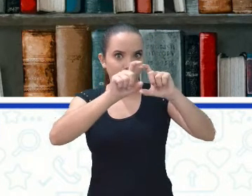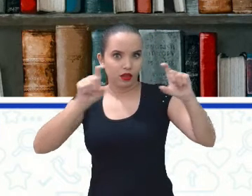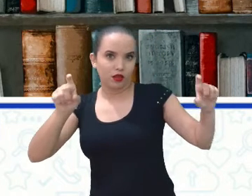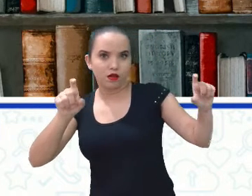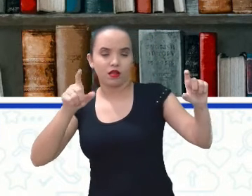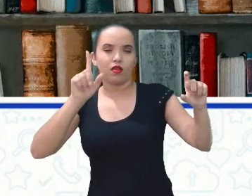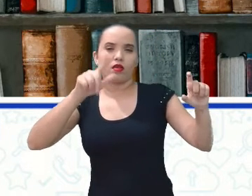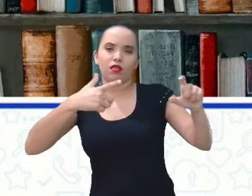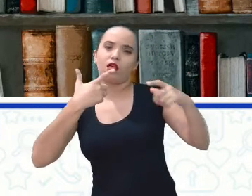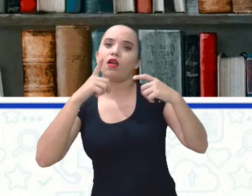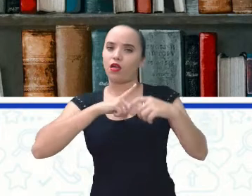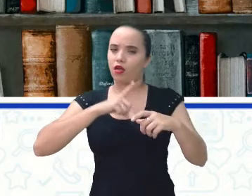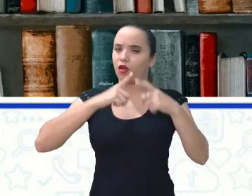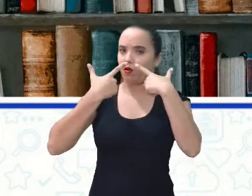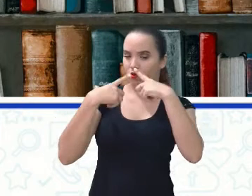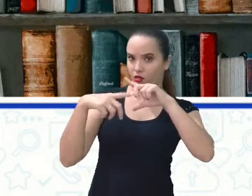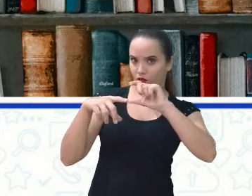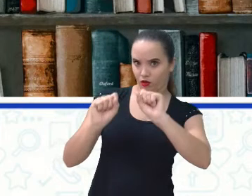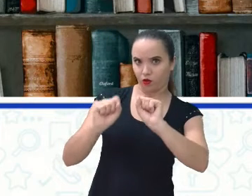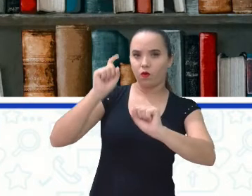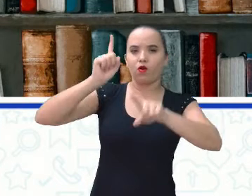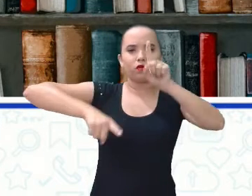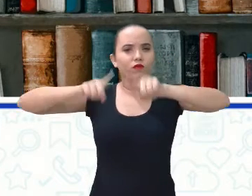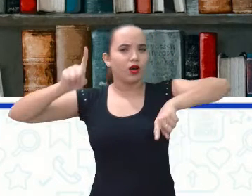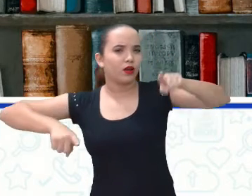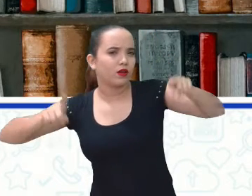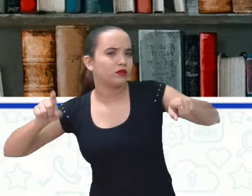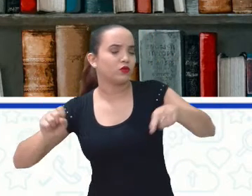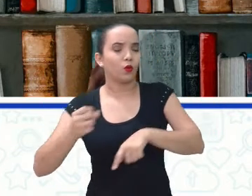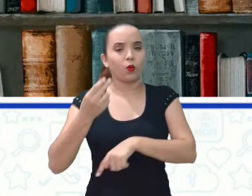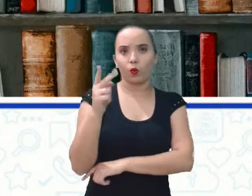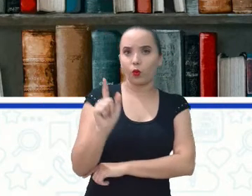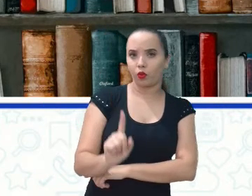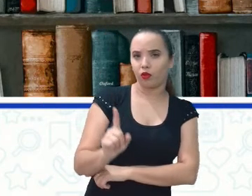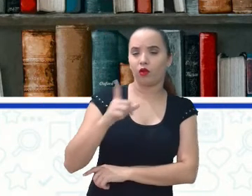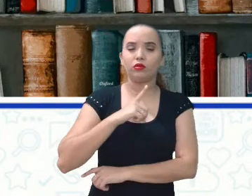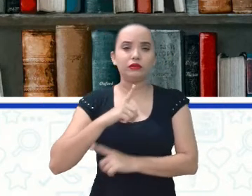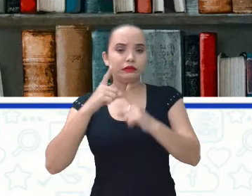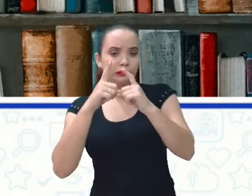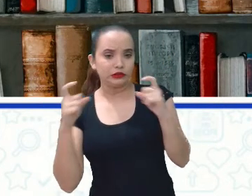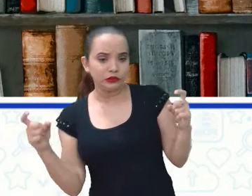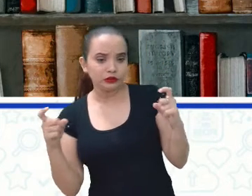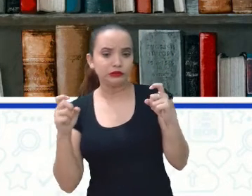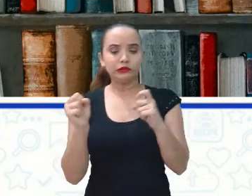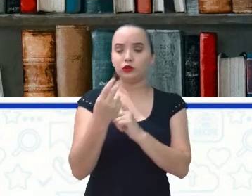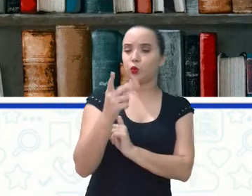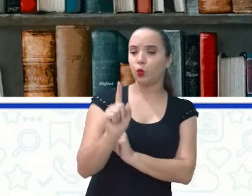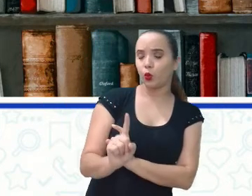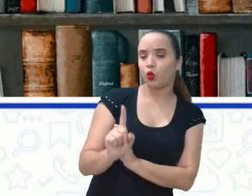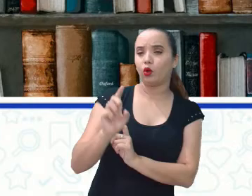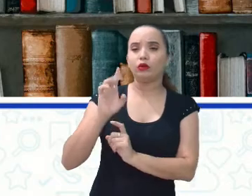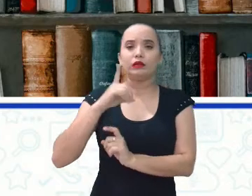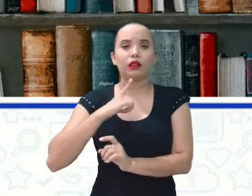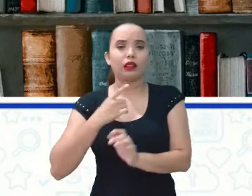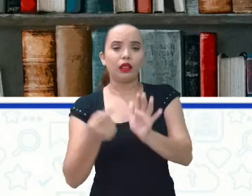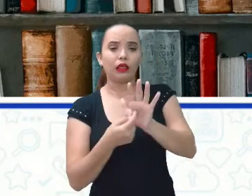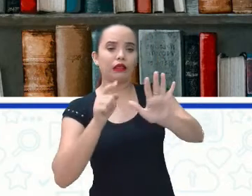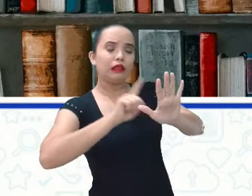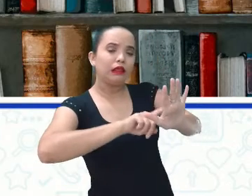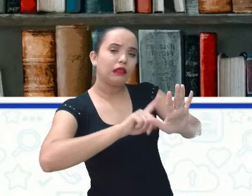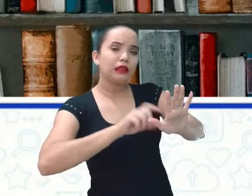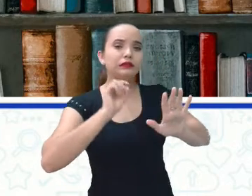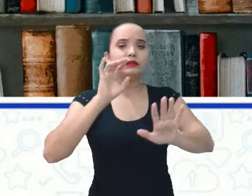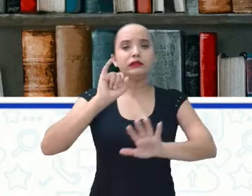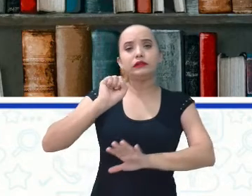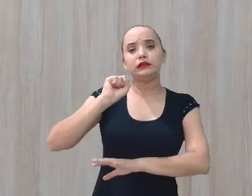linguagem há uma variação linguística, se há gíria, se não há, não é? Se há ironia nessa tirinha, sempre